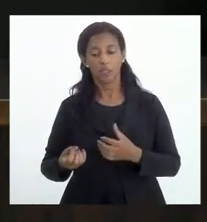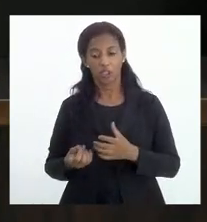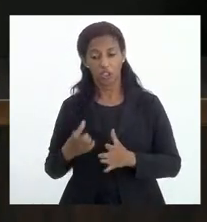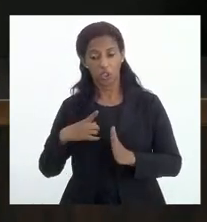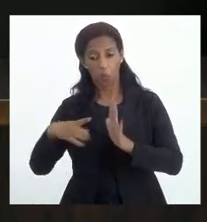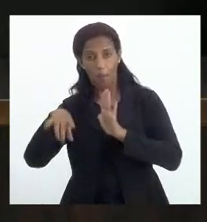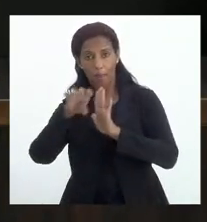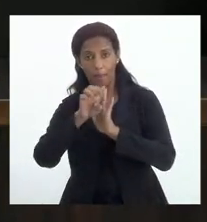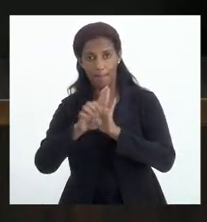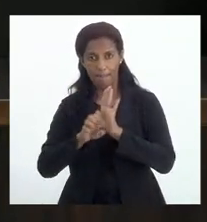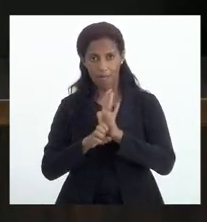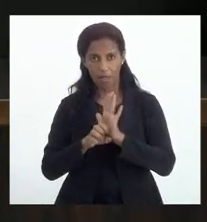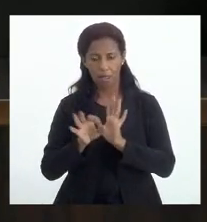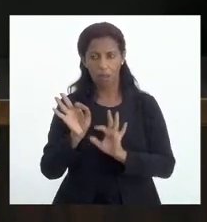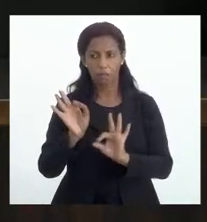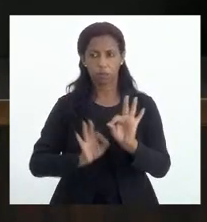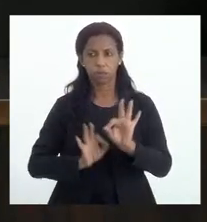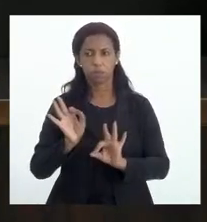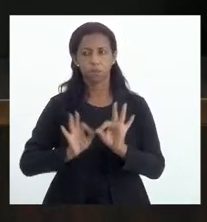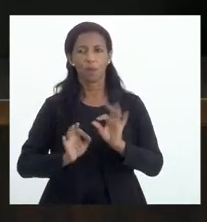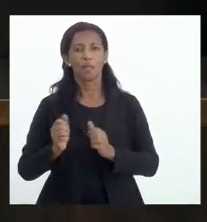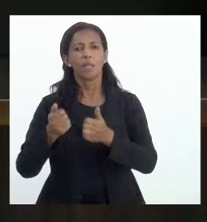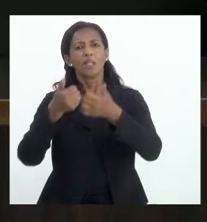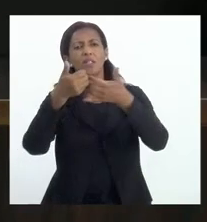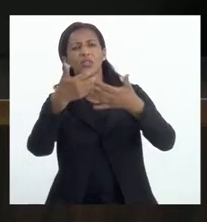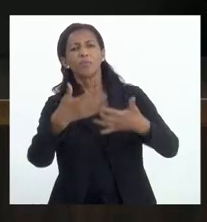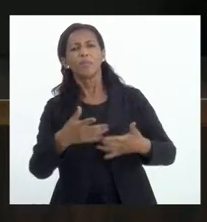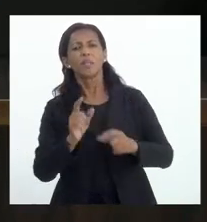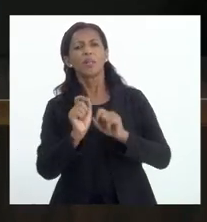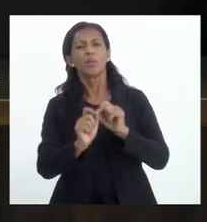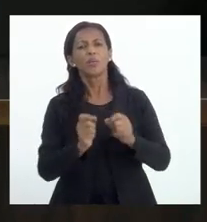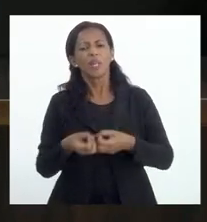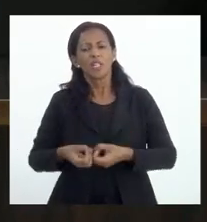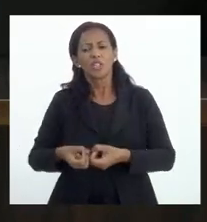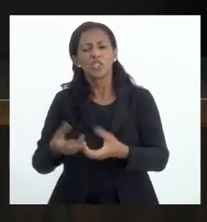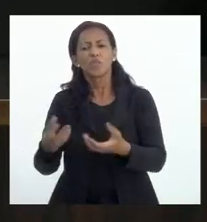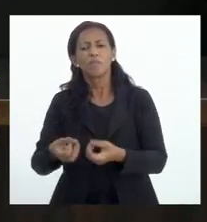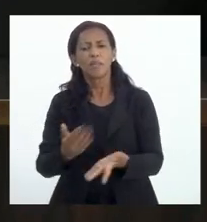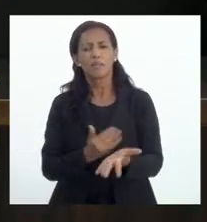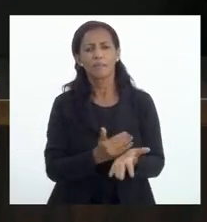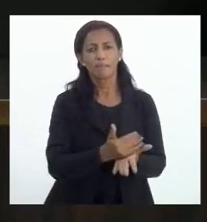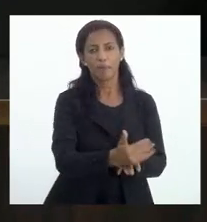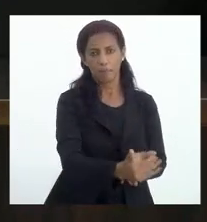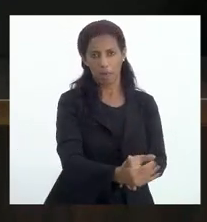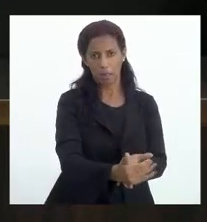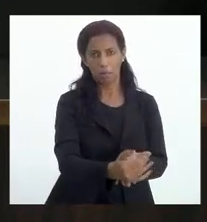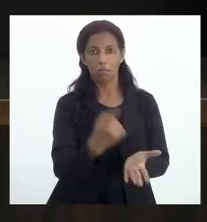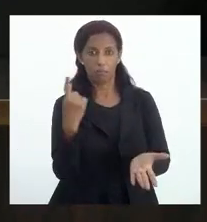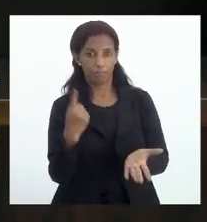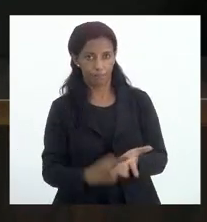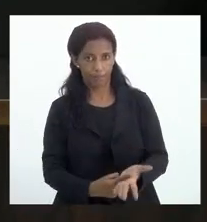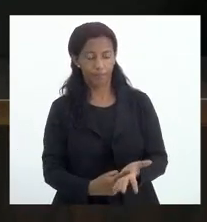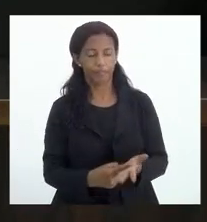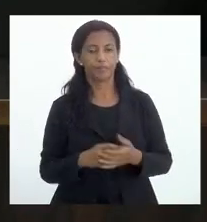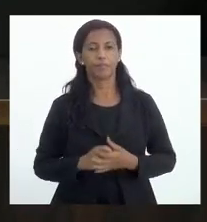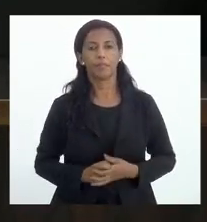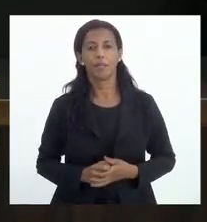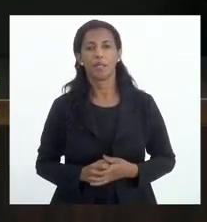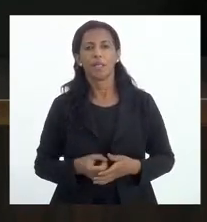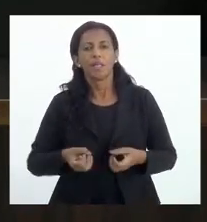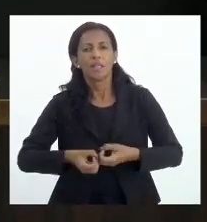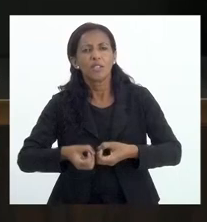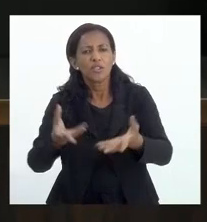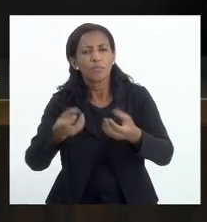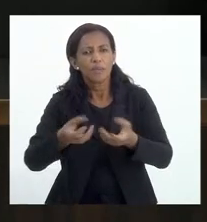emenda definindo o que é despesa primária, para ficar constante ao longo dos anos. E a despesa